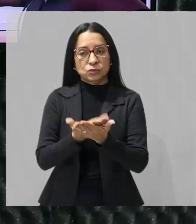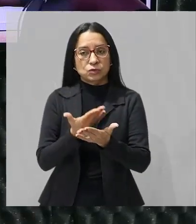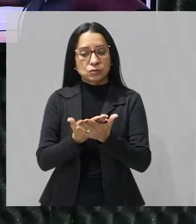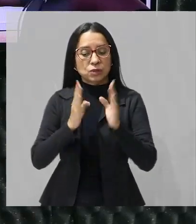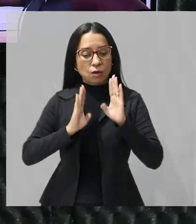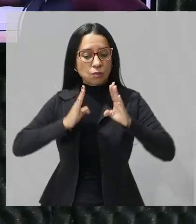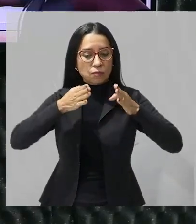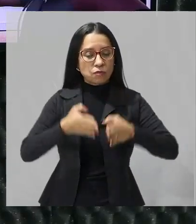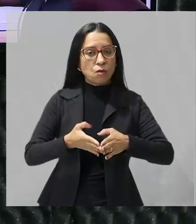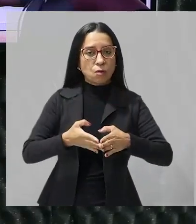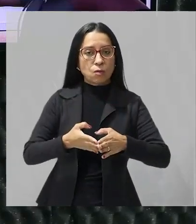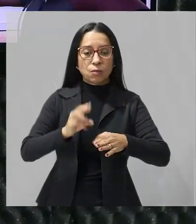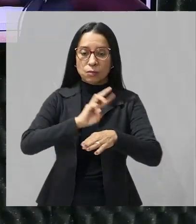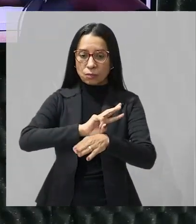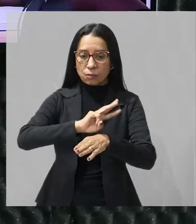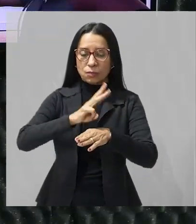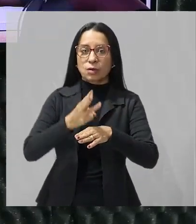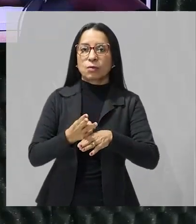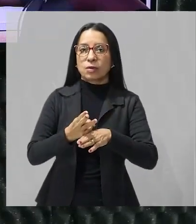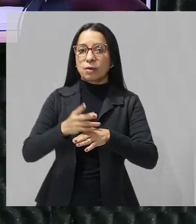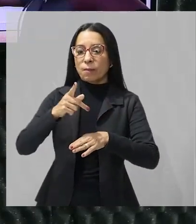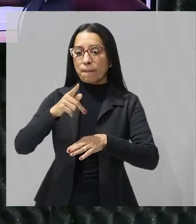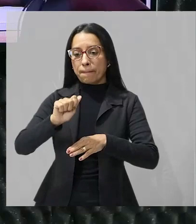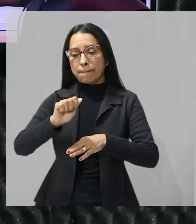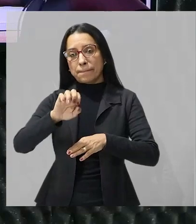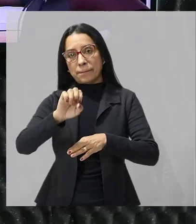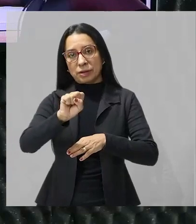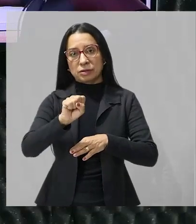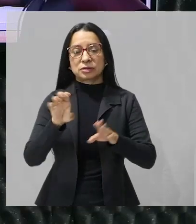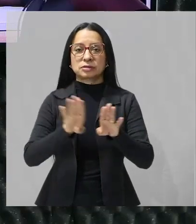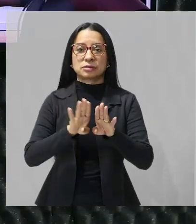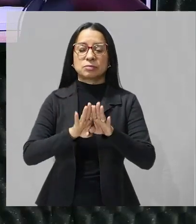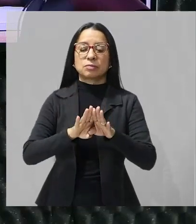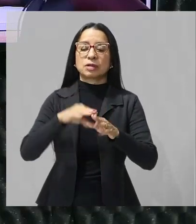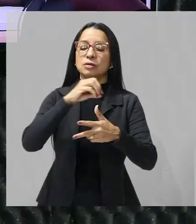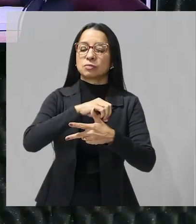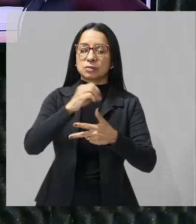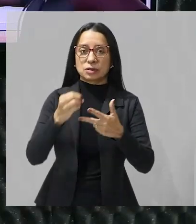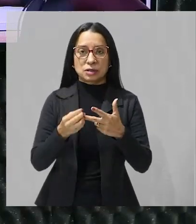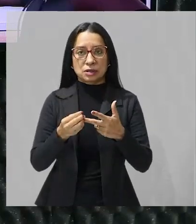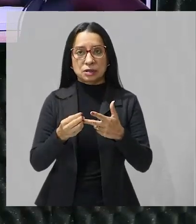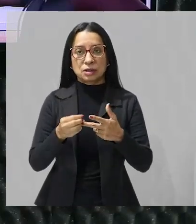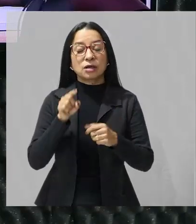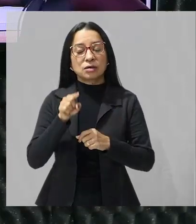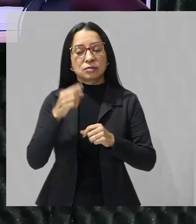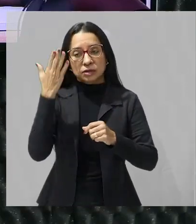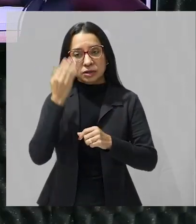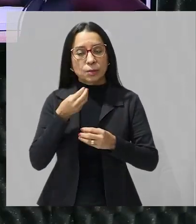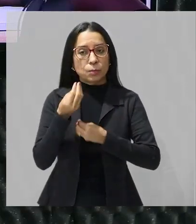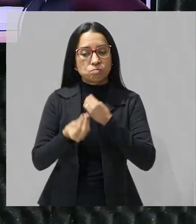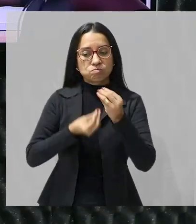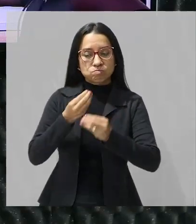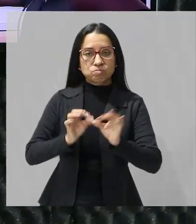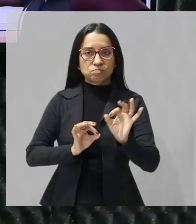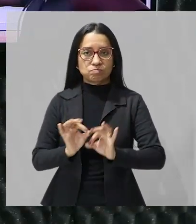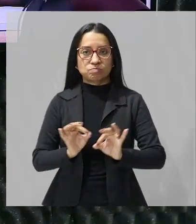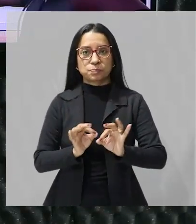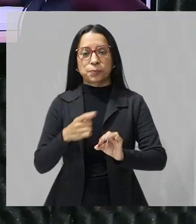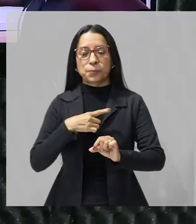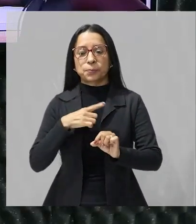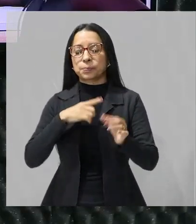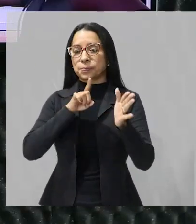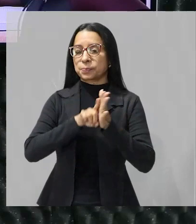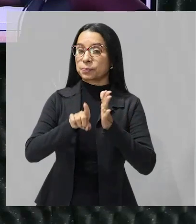o PAS, o EMA e o Enem. Então, você já sabe como é que funciona, né? Estamos trazendo questões comentadas e